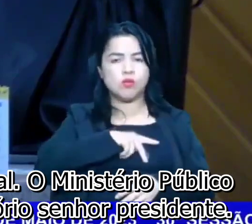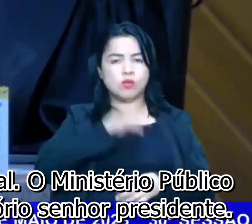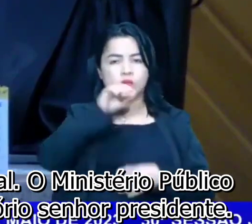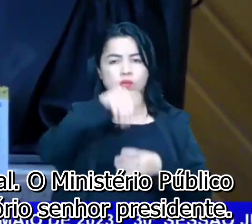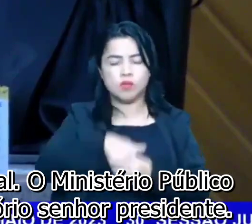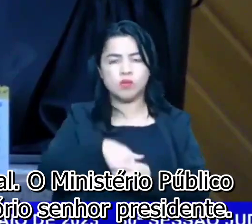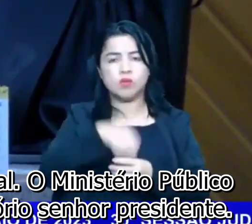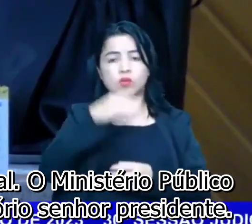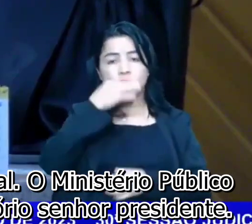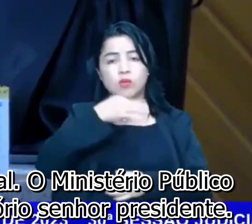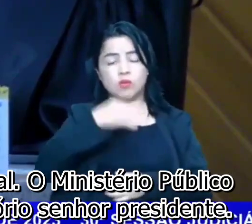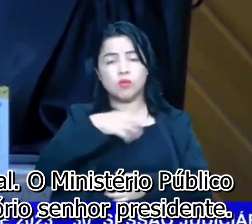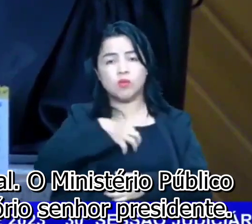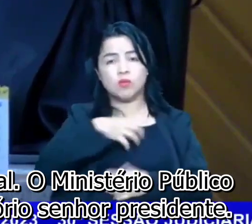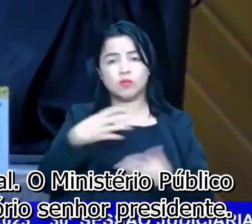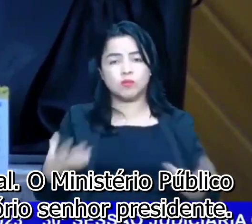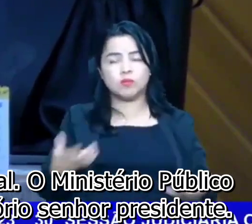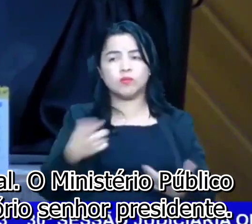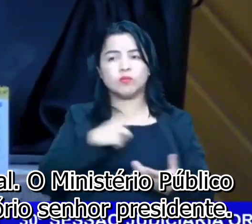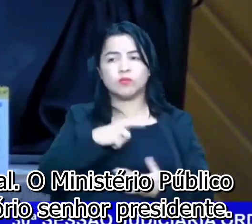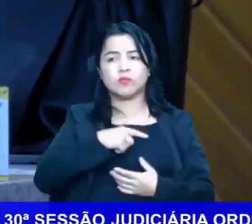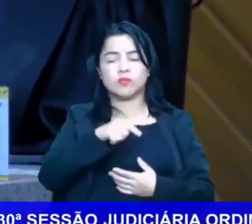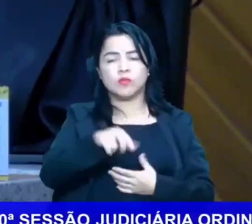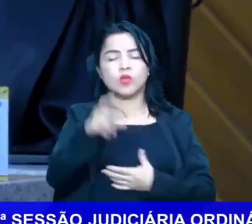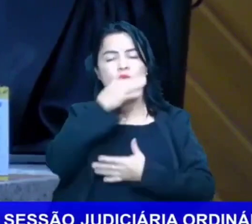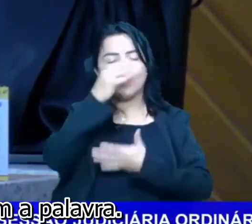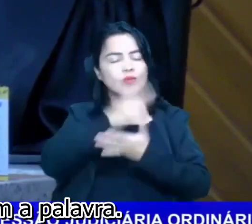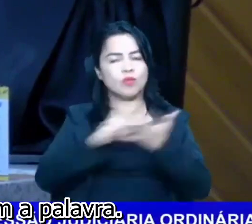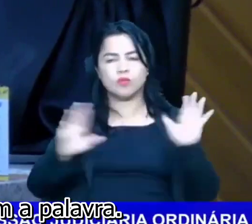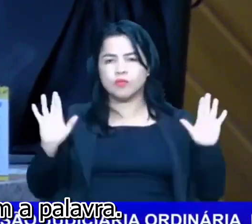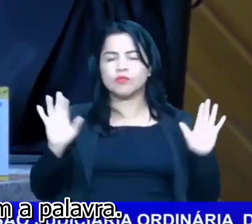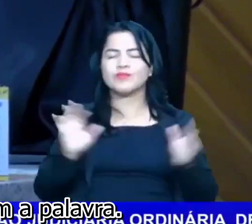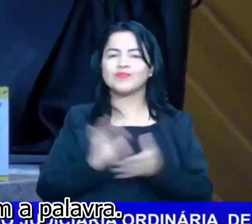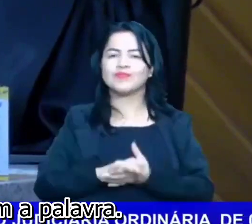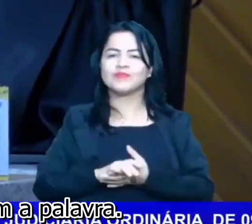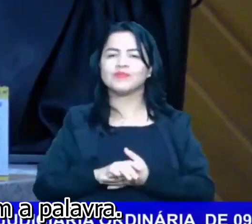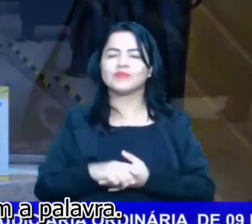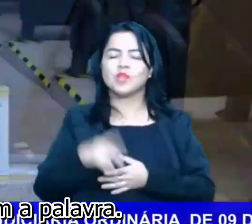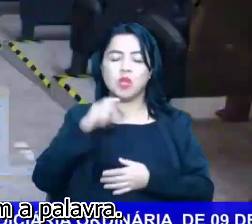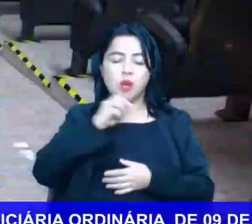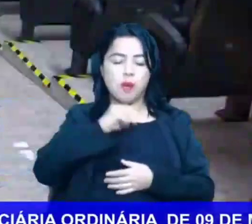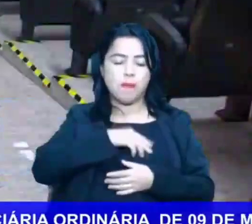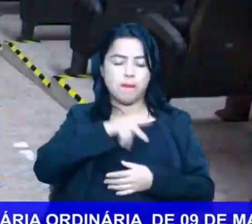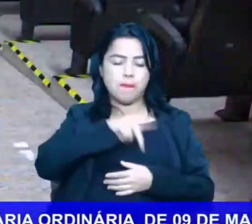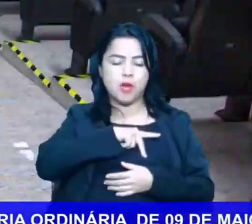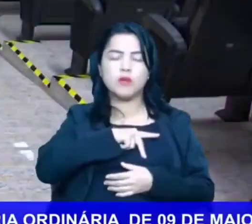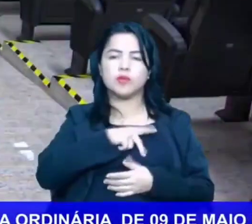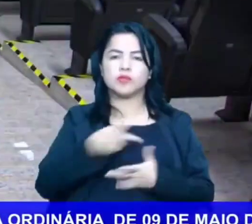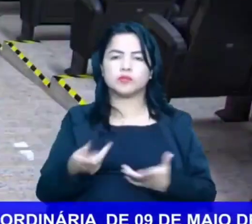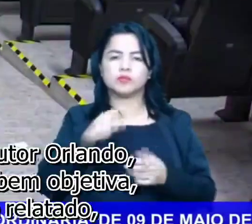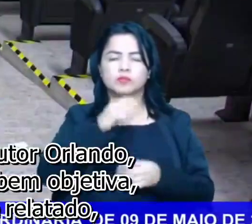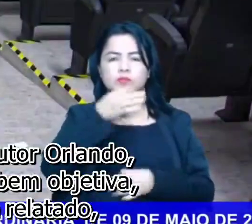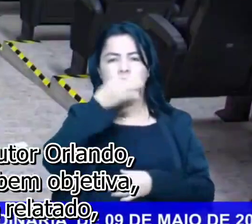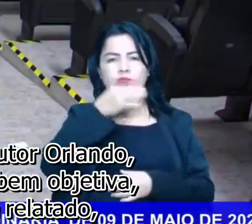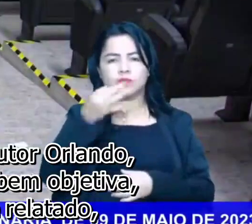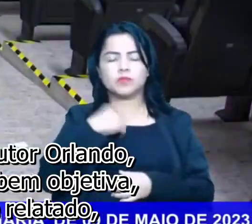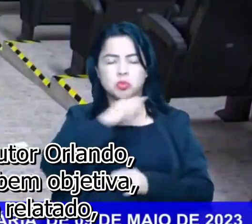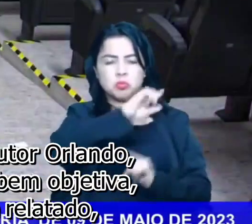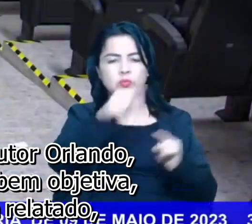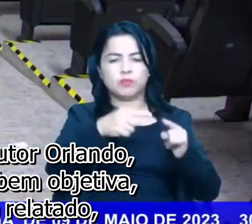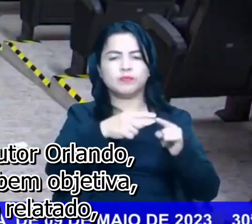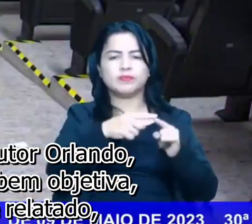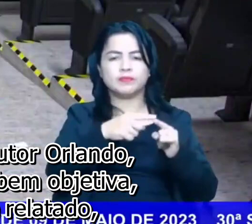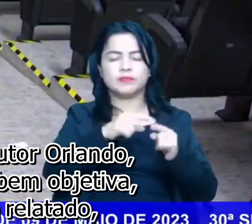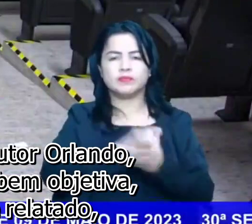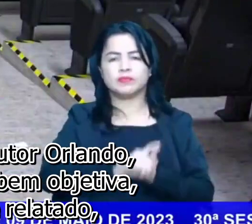opinou neste mesmo sentido, é o brevíssimo relatório, senhor presidente. Relatório, doutor Pablo, Vossa Excelência está com a palavra. Imagem ampla do plenário. Reitero o parecer,